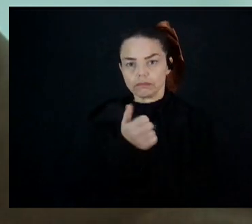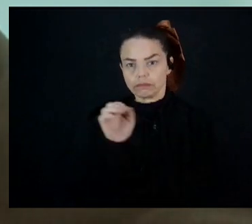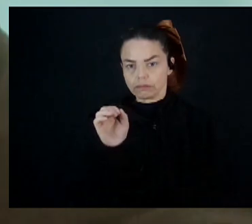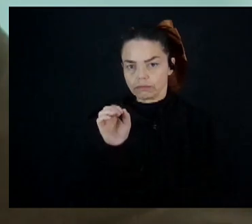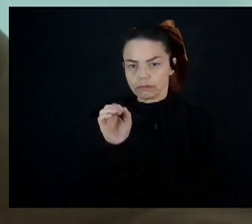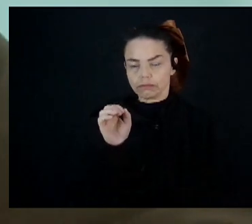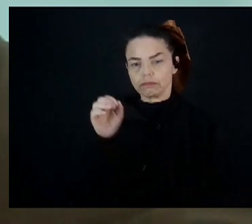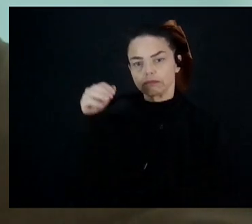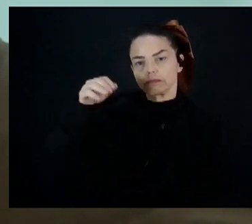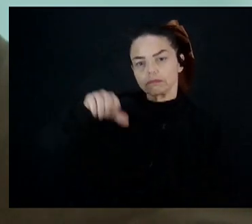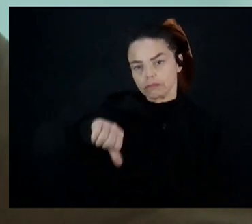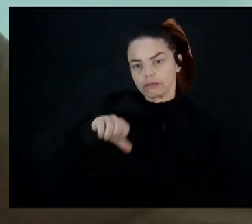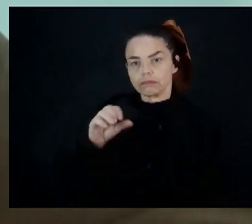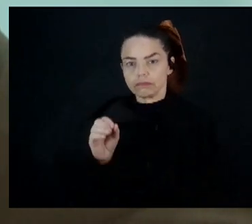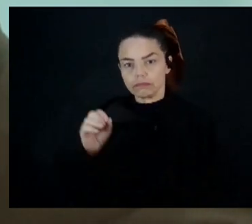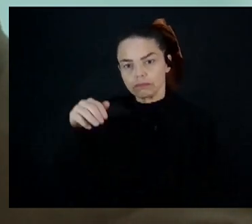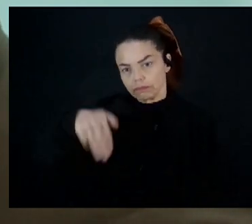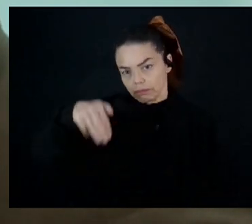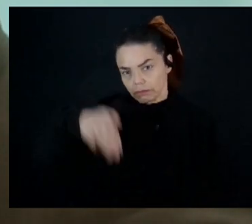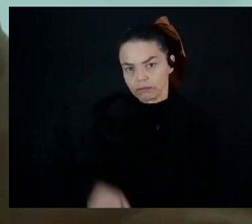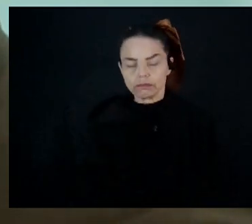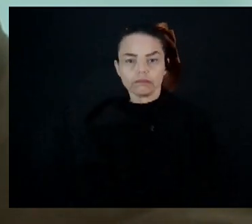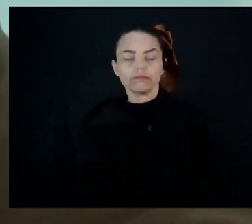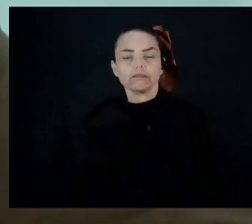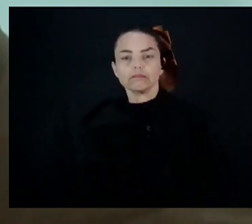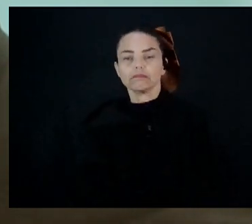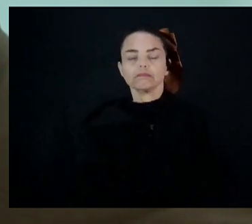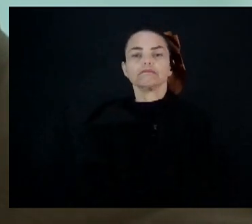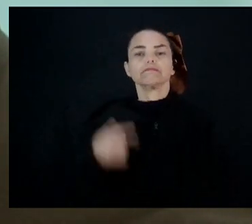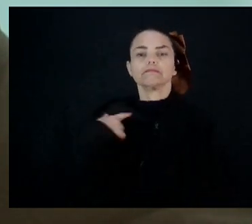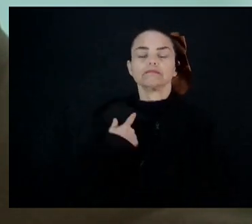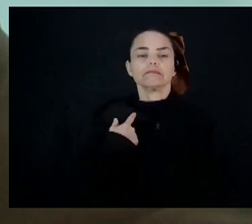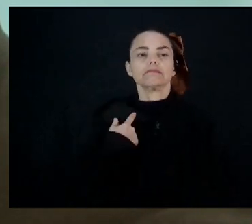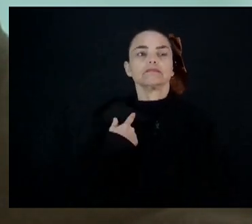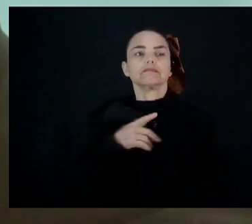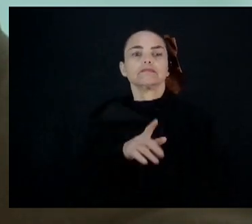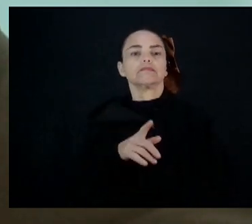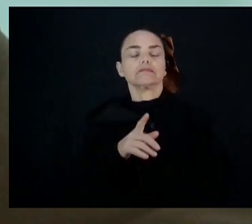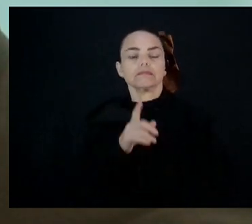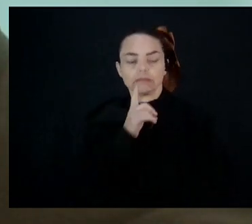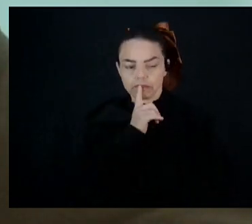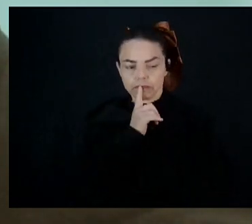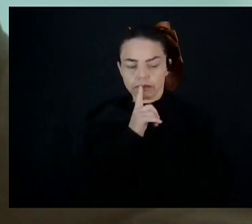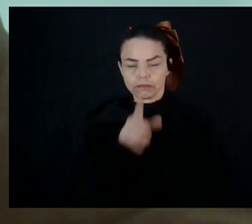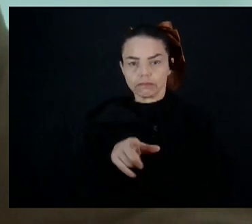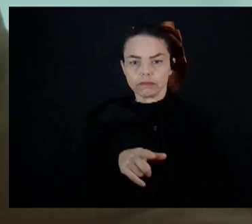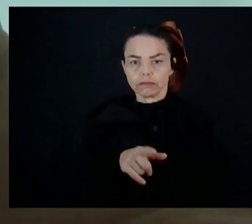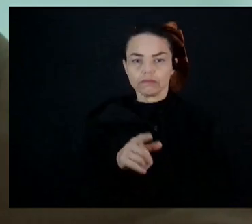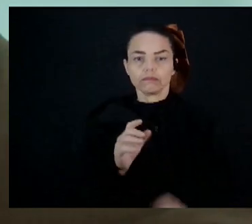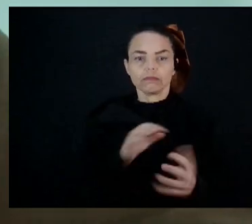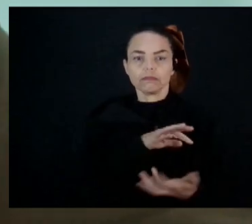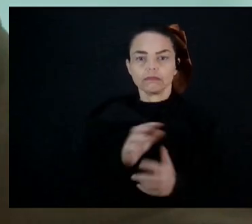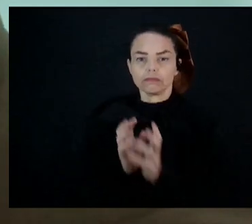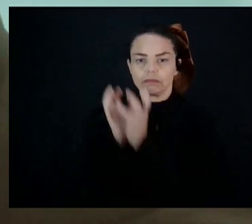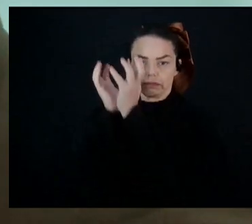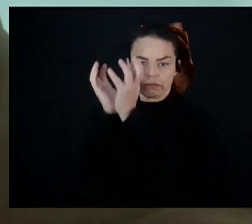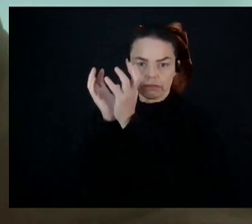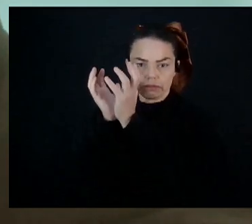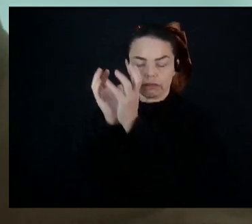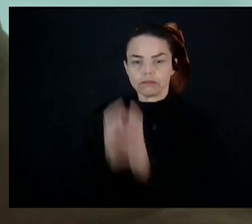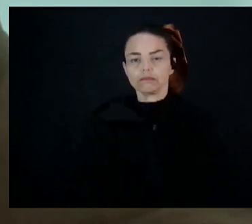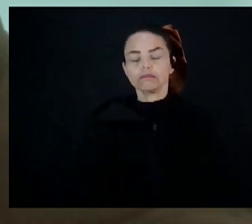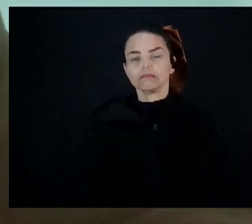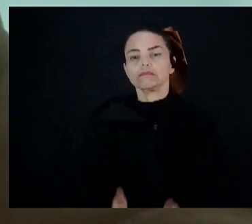minutos. E estava muito em voga aí nos últimos tempos, né, com Copa do Mundo e tal, desses atletas